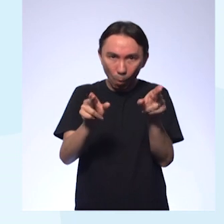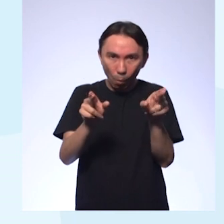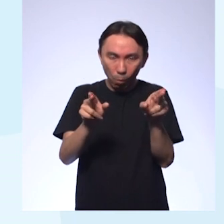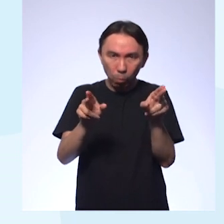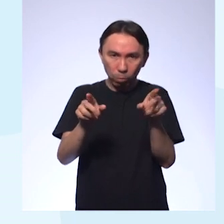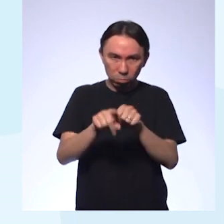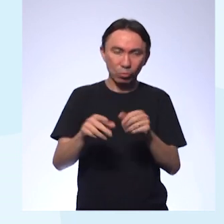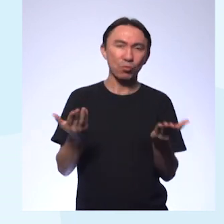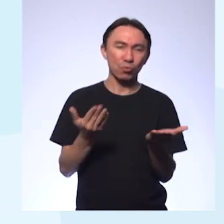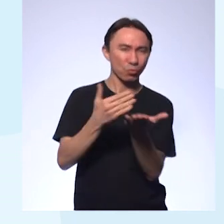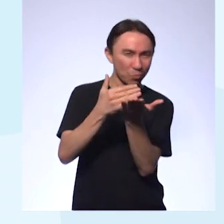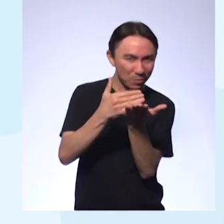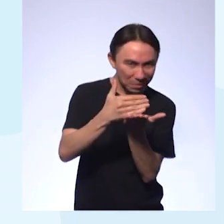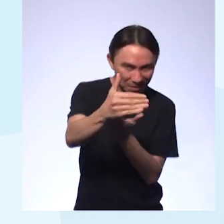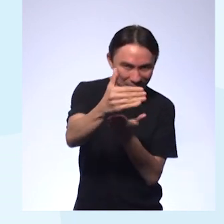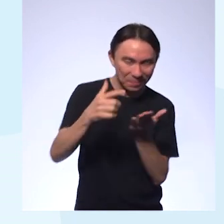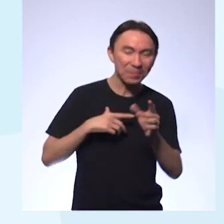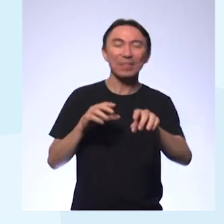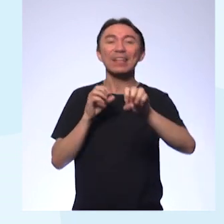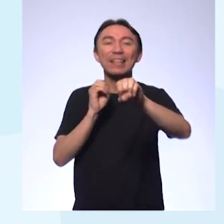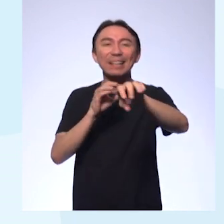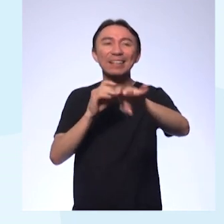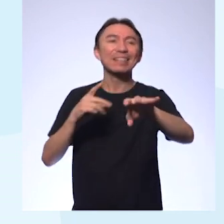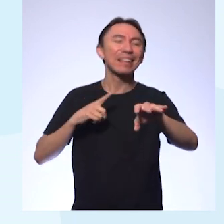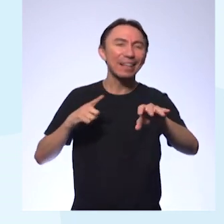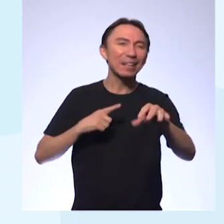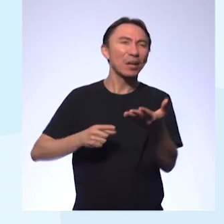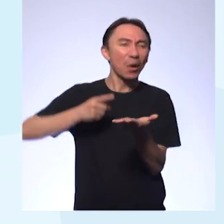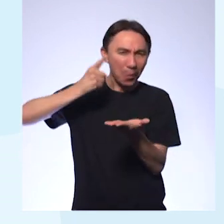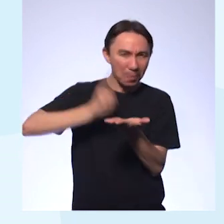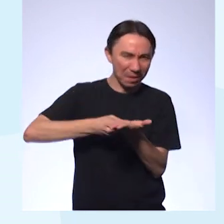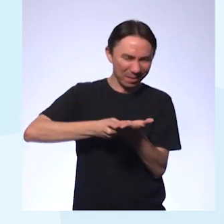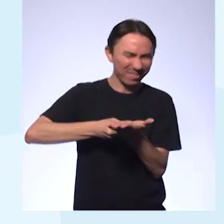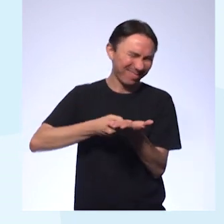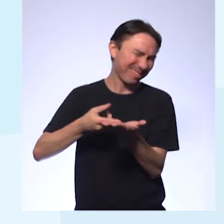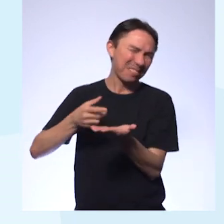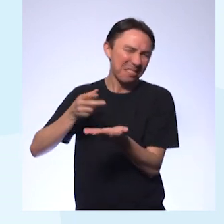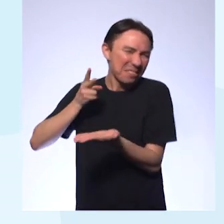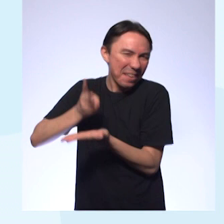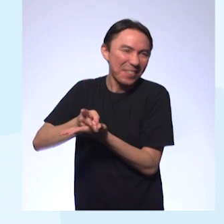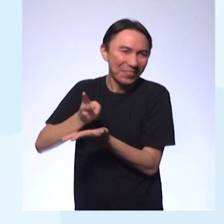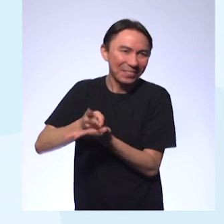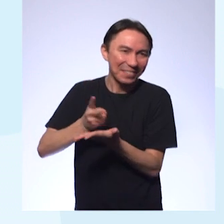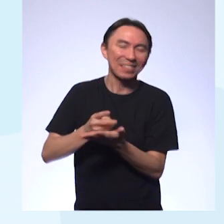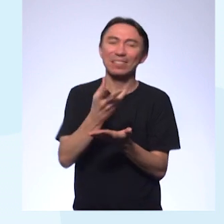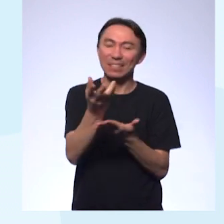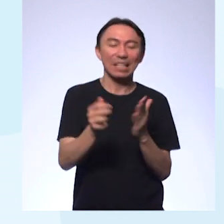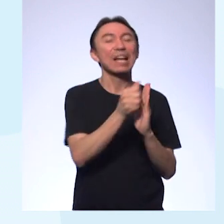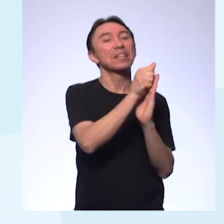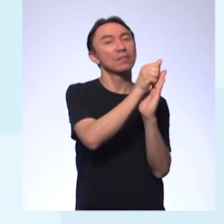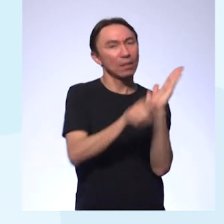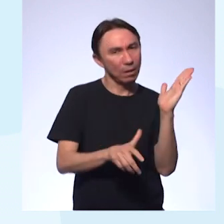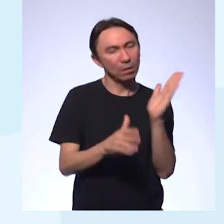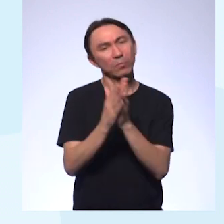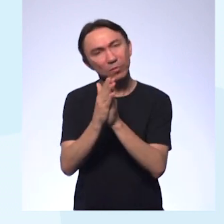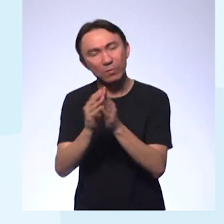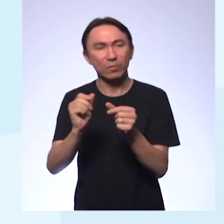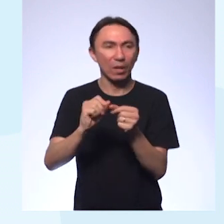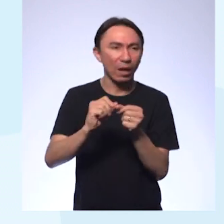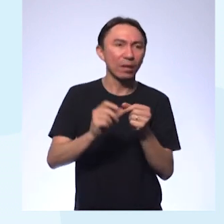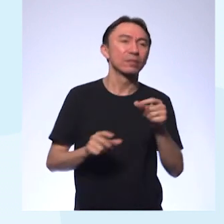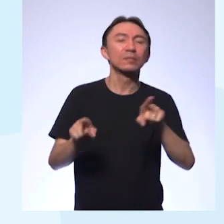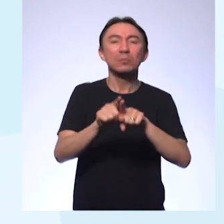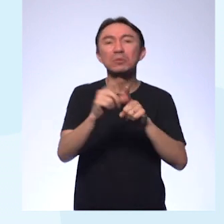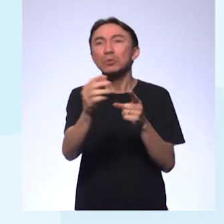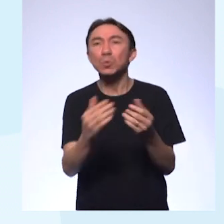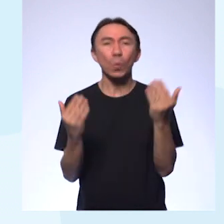à nossa aula de hoje, vamos fazer nossos combinados de sempre, que vocês realizem as atividades propostas, né? Anotem as dúvidas de vocês, que